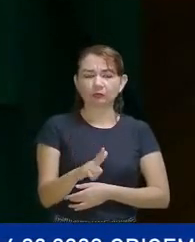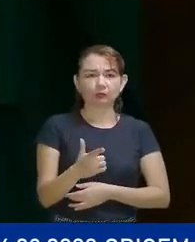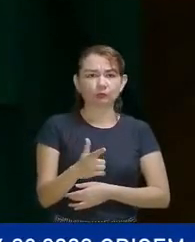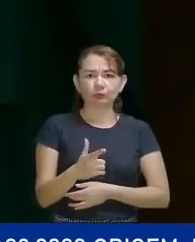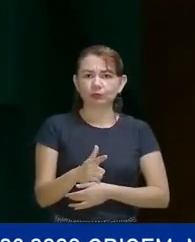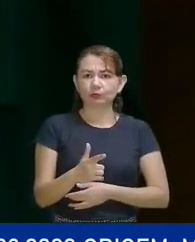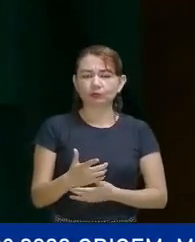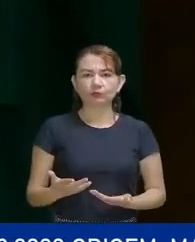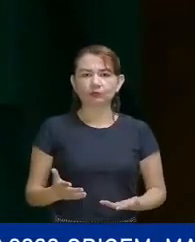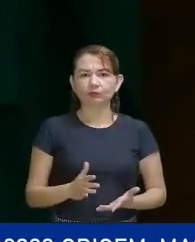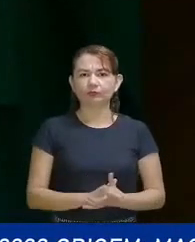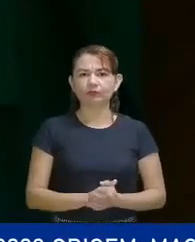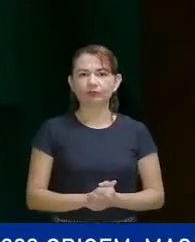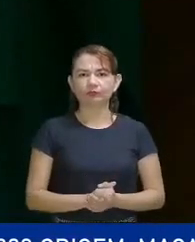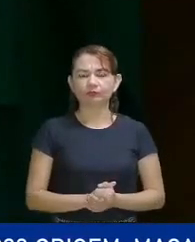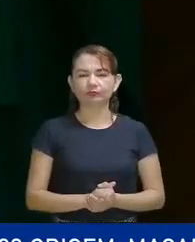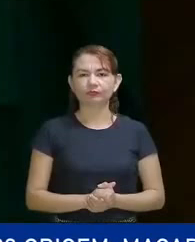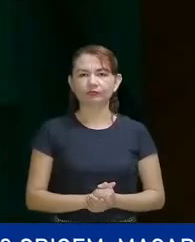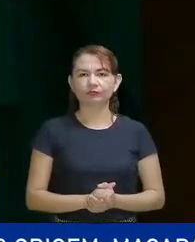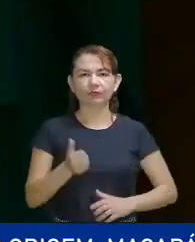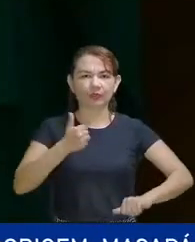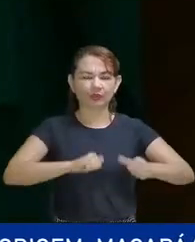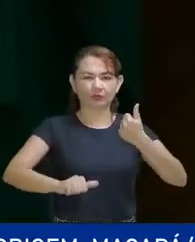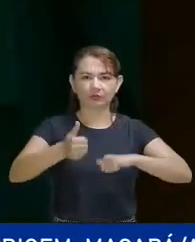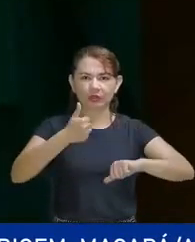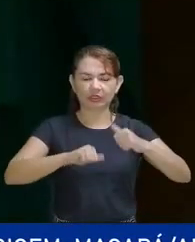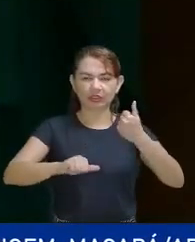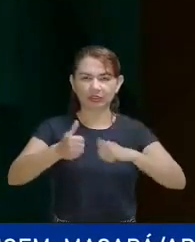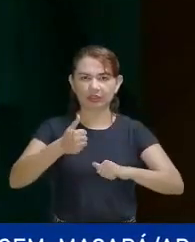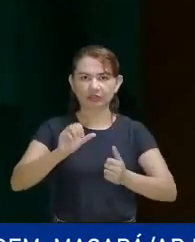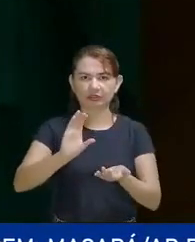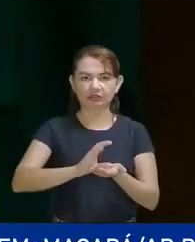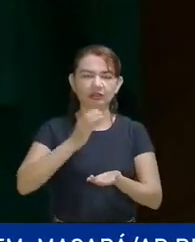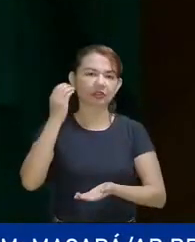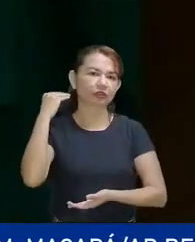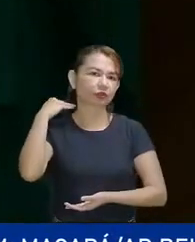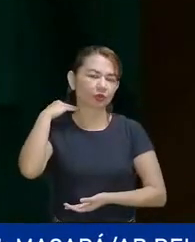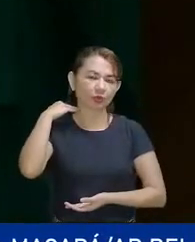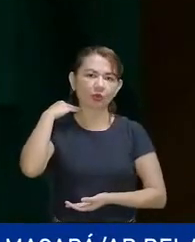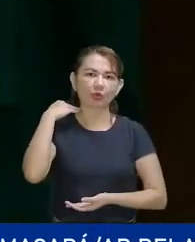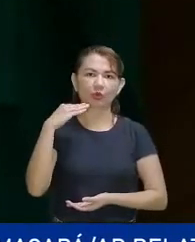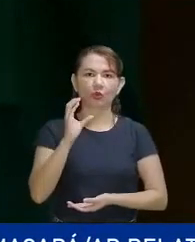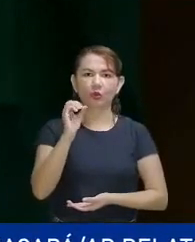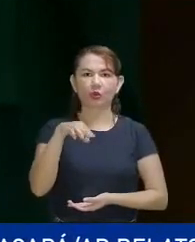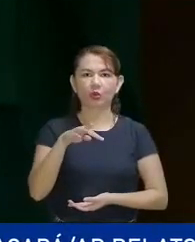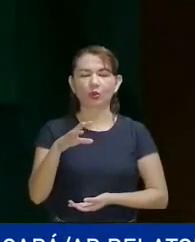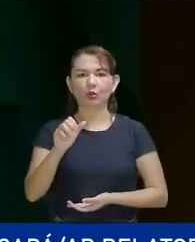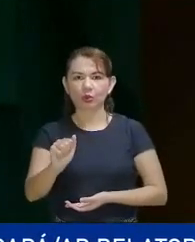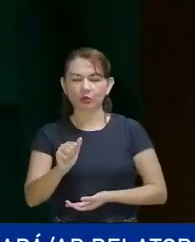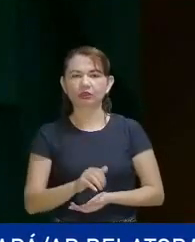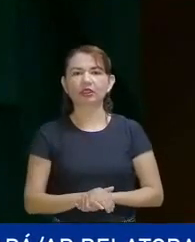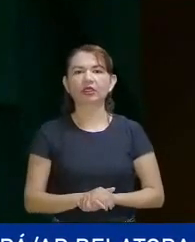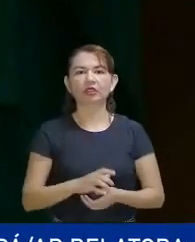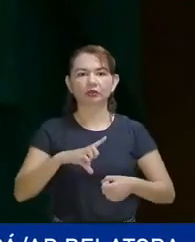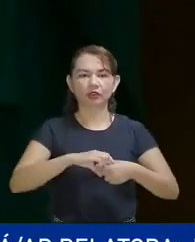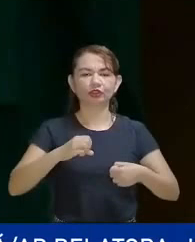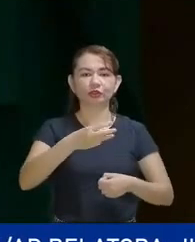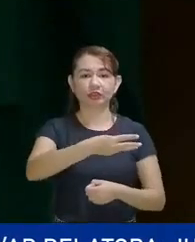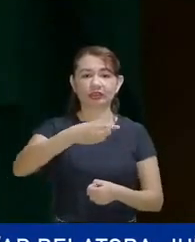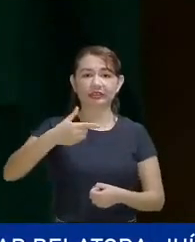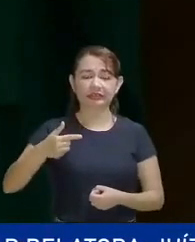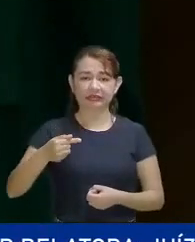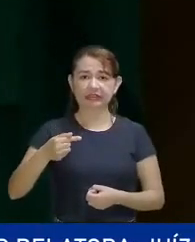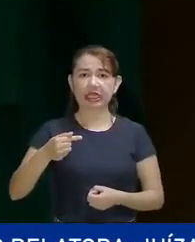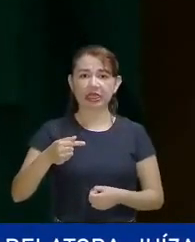a aplicação a análise das contas na perspectiva do artigo 37 da Constituição Federal.